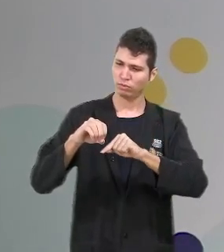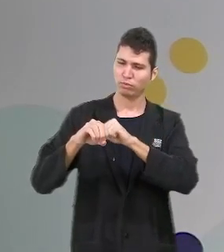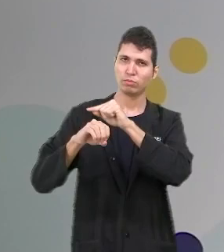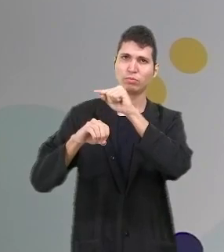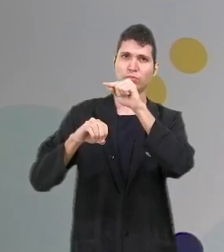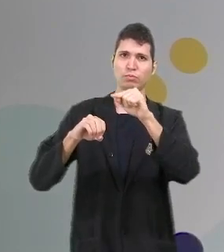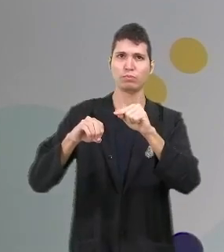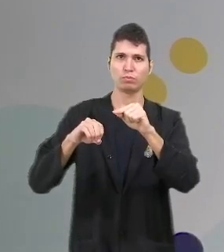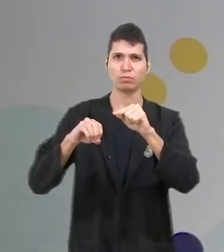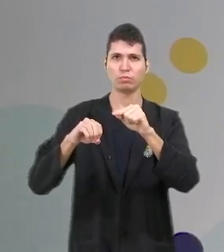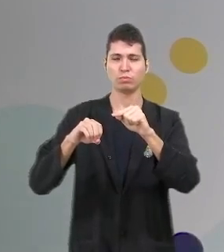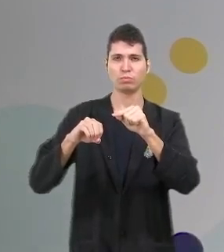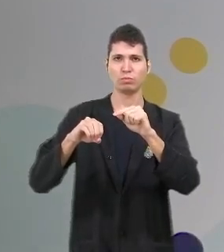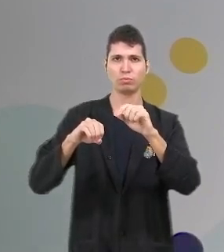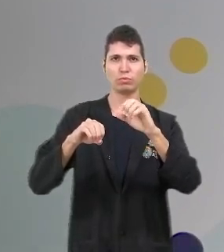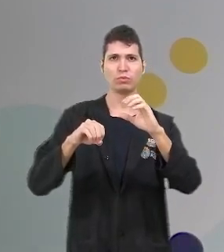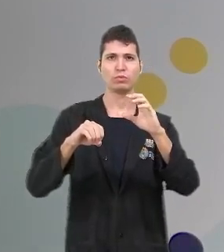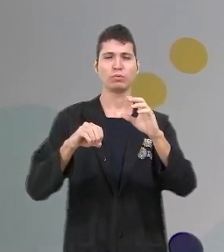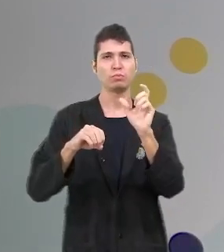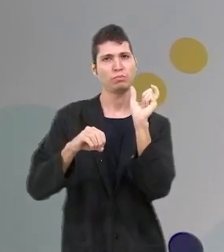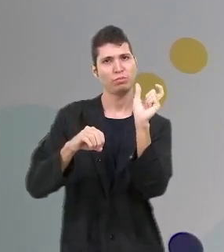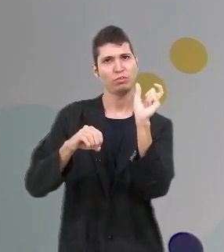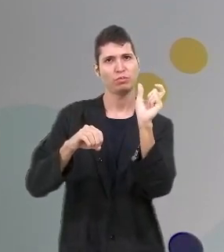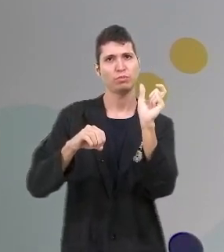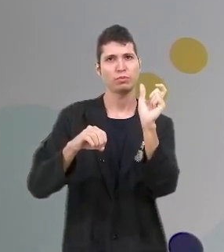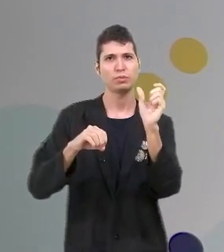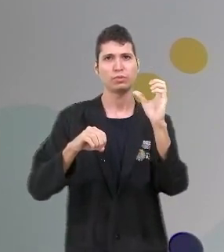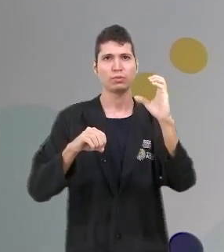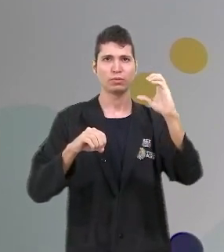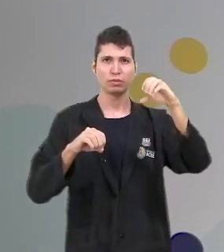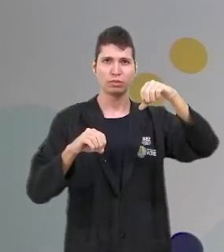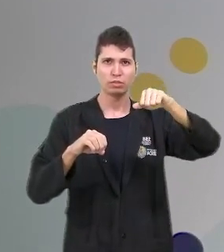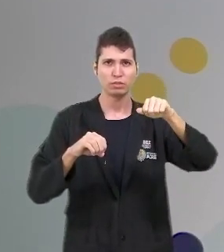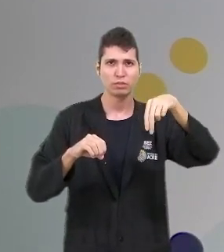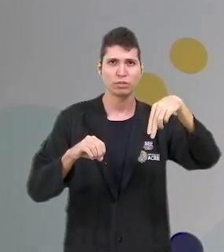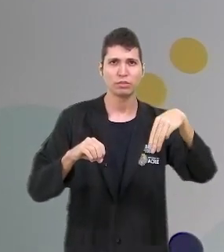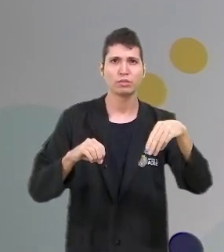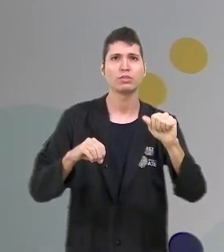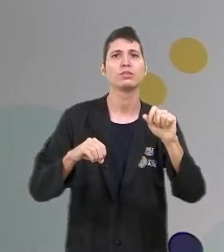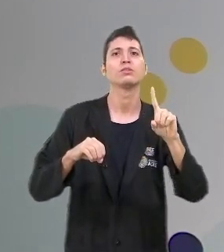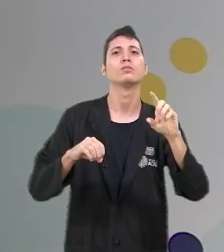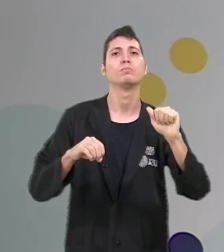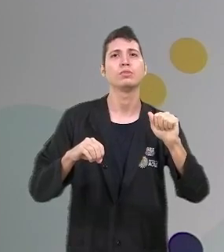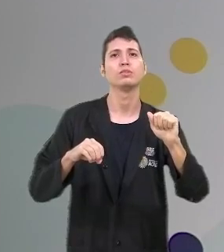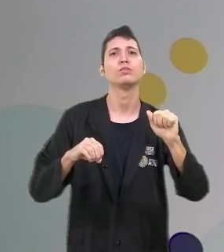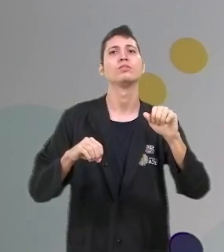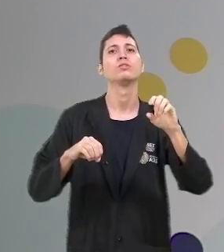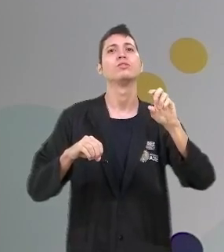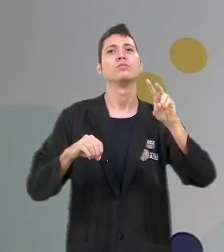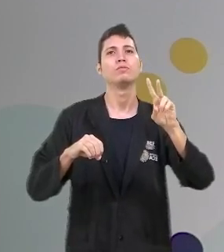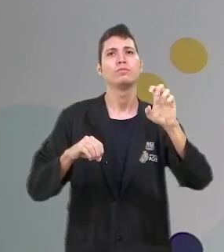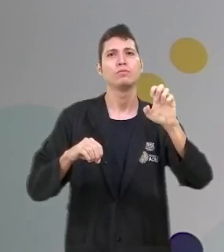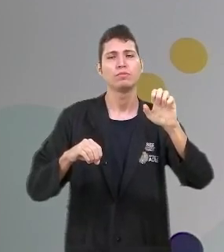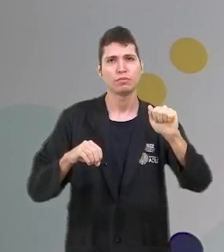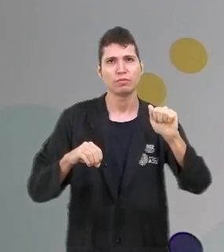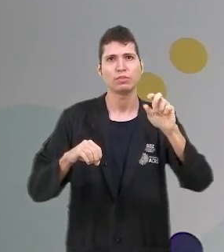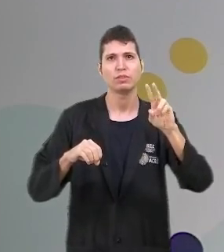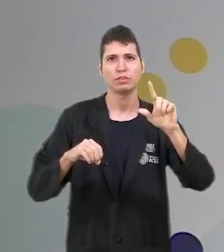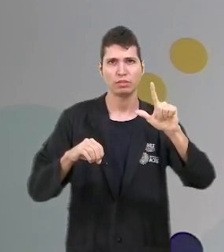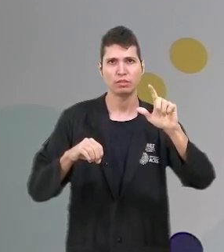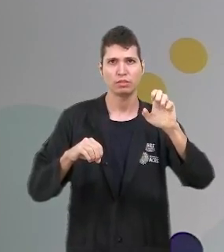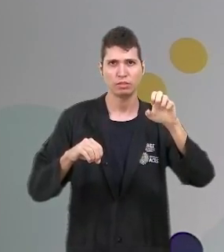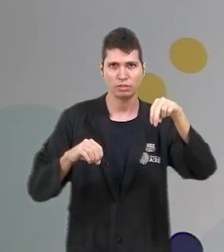de valência. Ou seja, eles mediram essa camada de valência até chegar